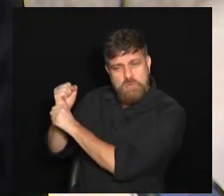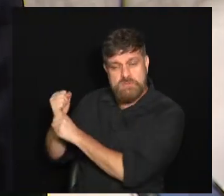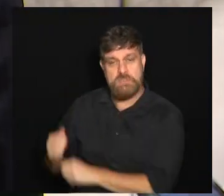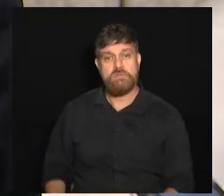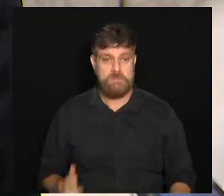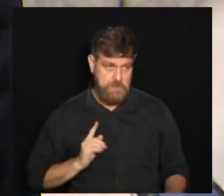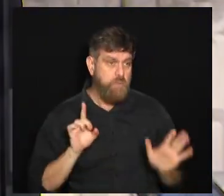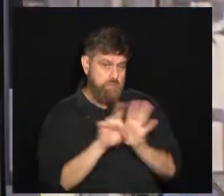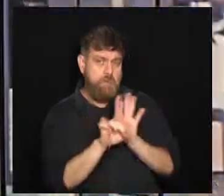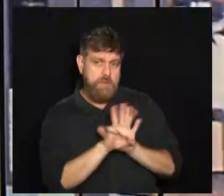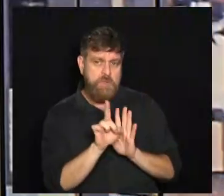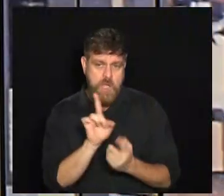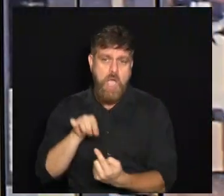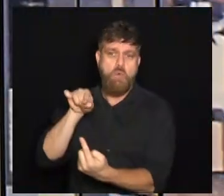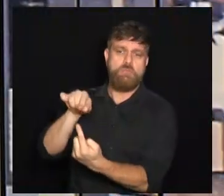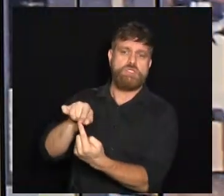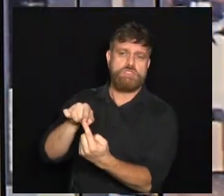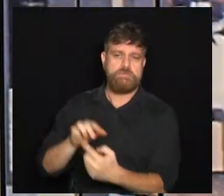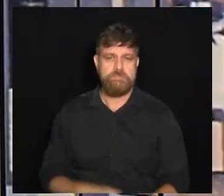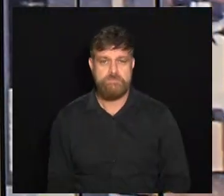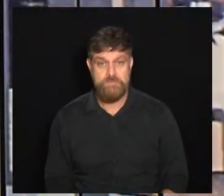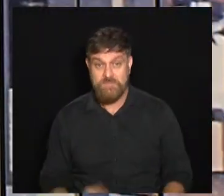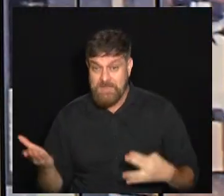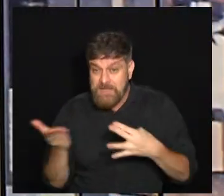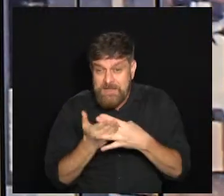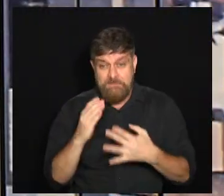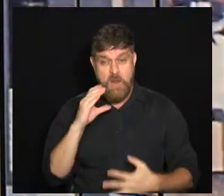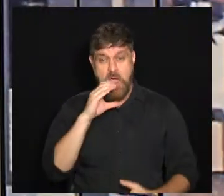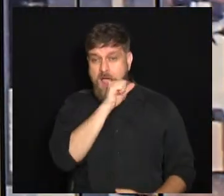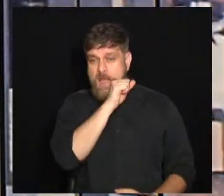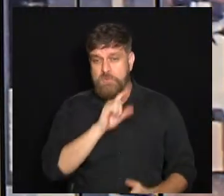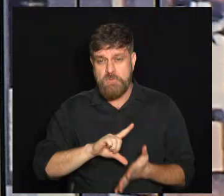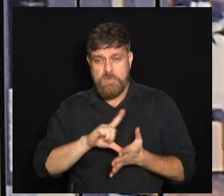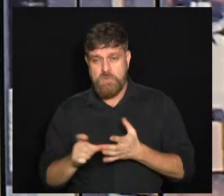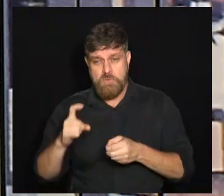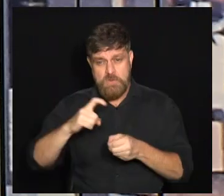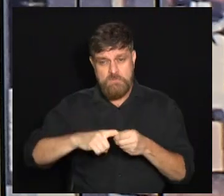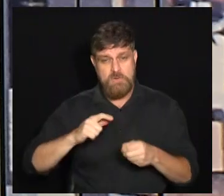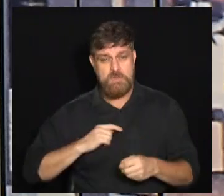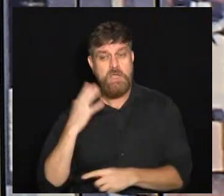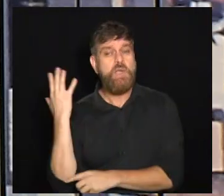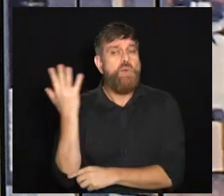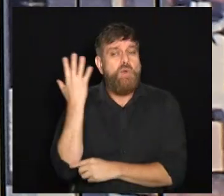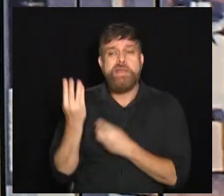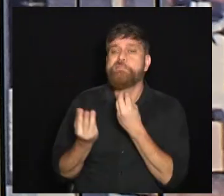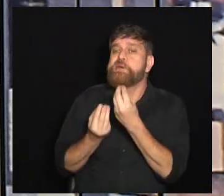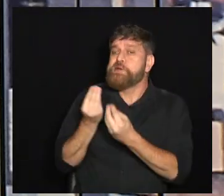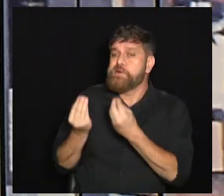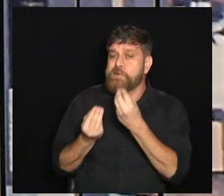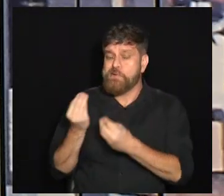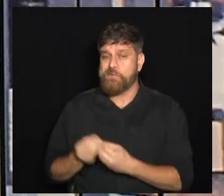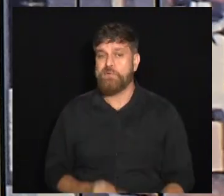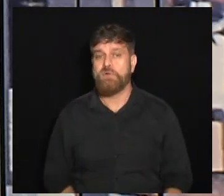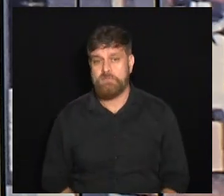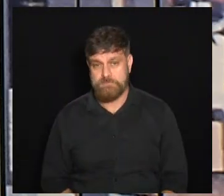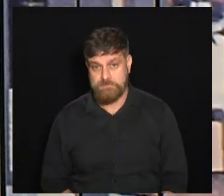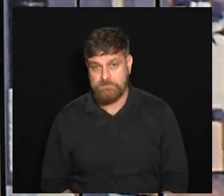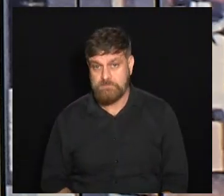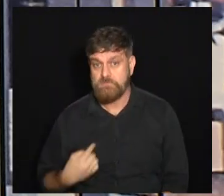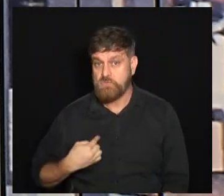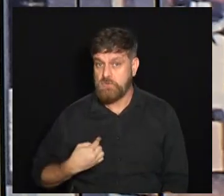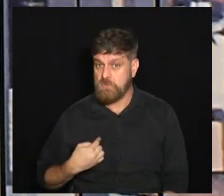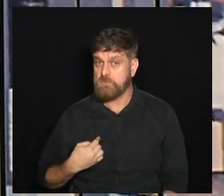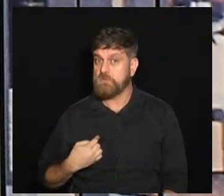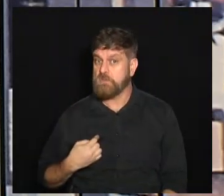questionamento é nesse sentido. Vamos para um rápido intervalo e na volta a previsão do tempo para este fim de semana. Nós